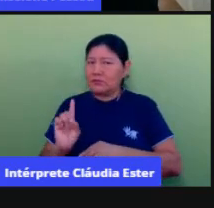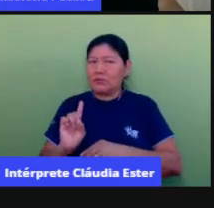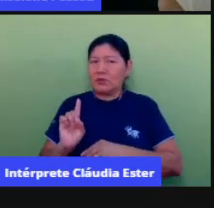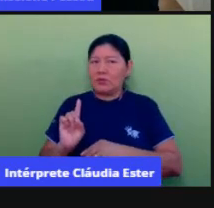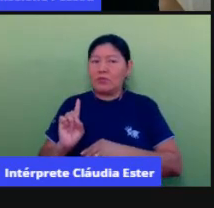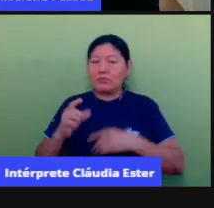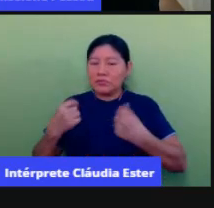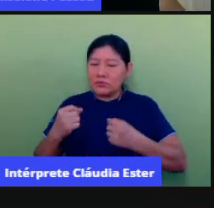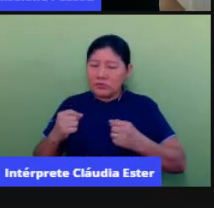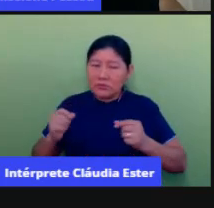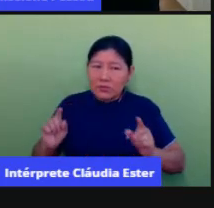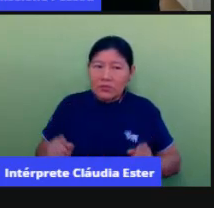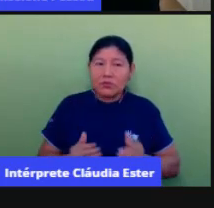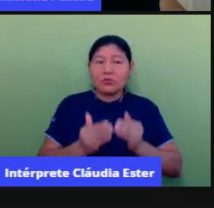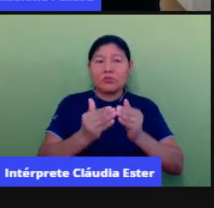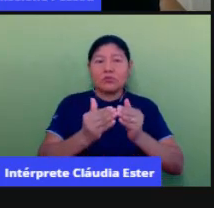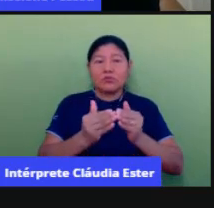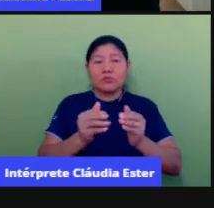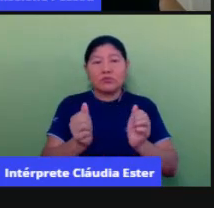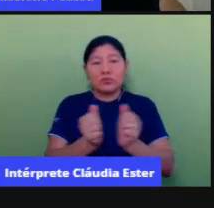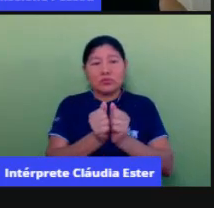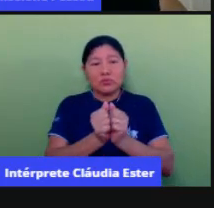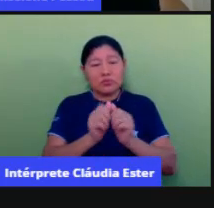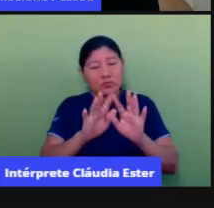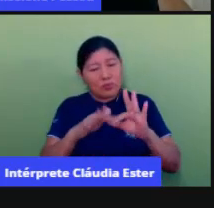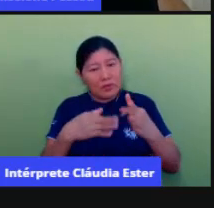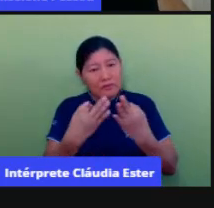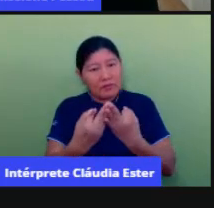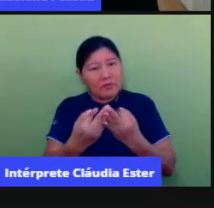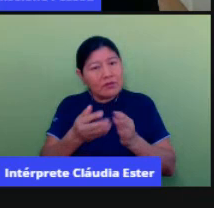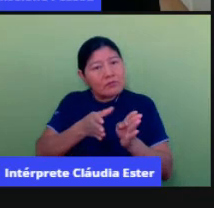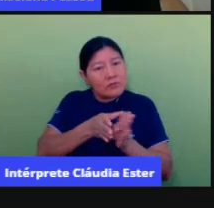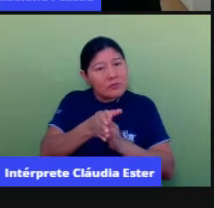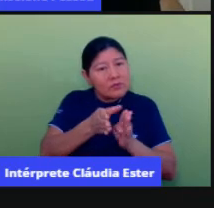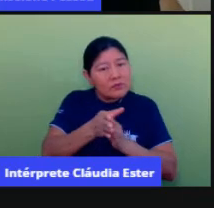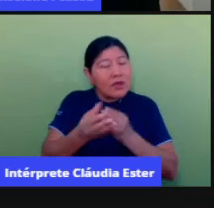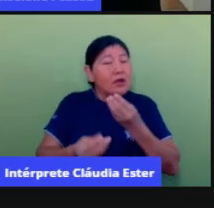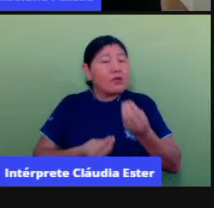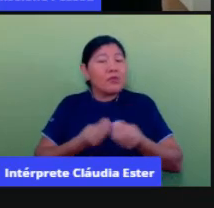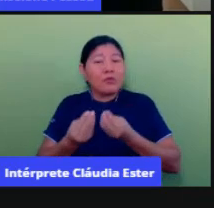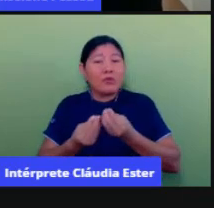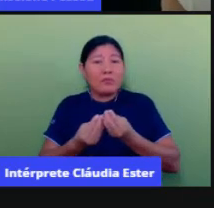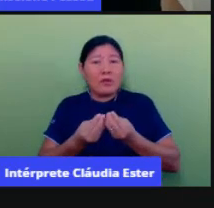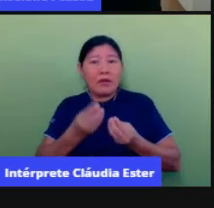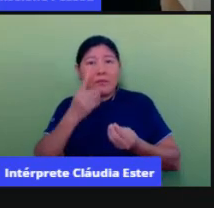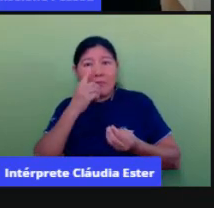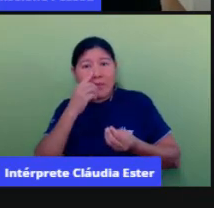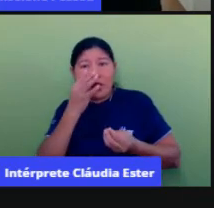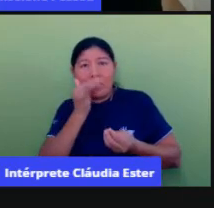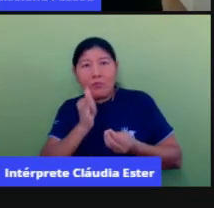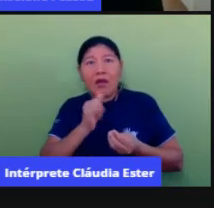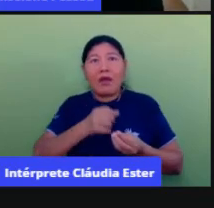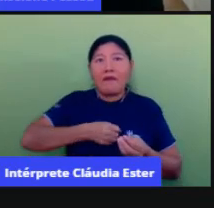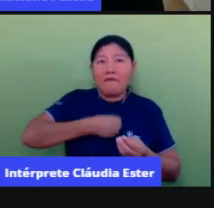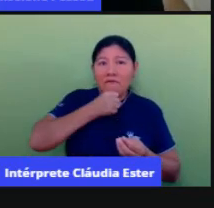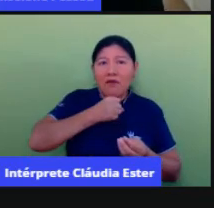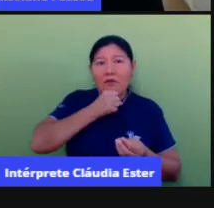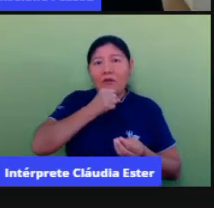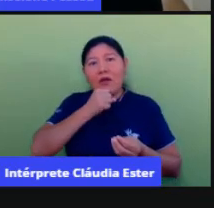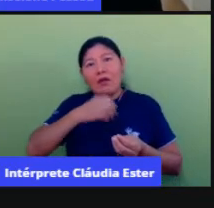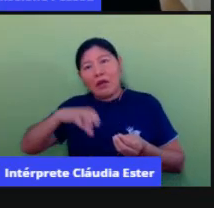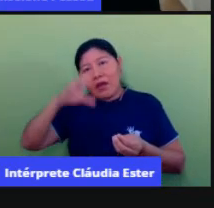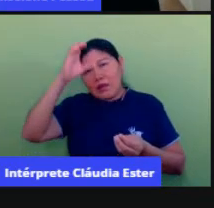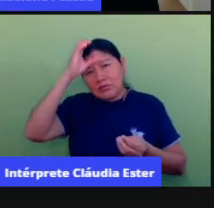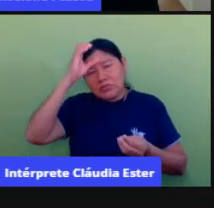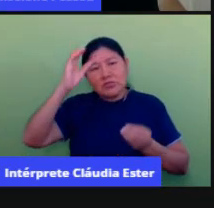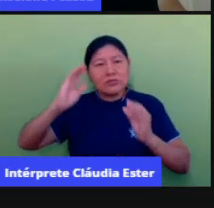encaminhar isso para a família. Em como orientar isso de forma que o pai, a mãe, a avó, a bisavó, a